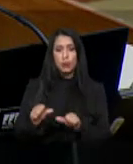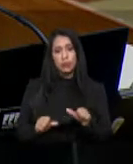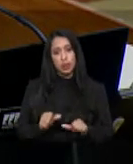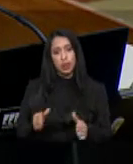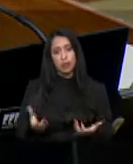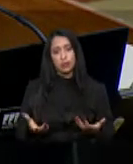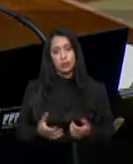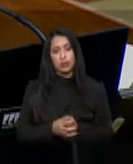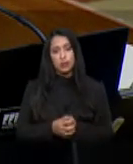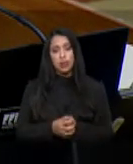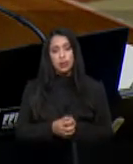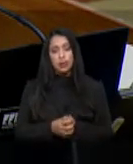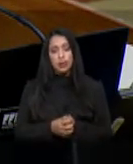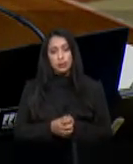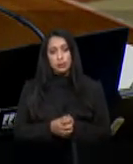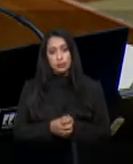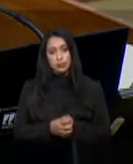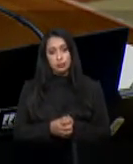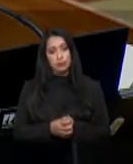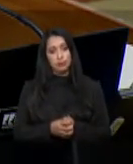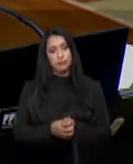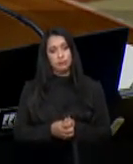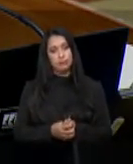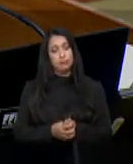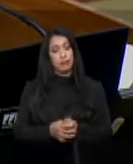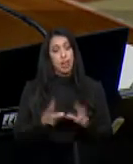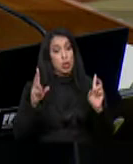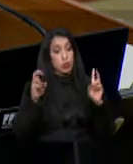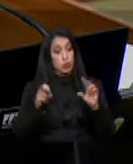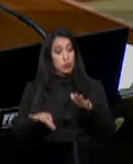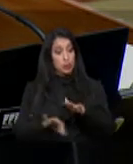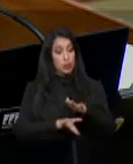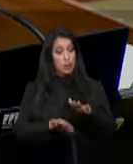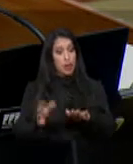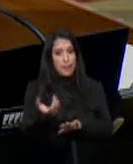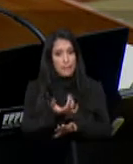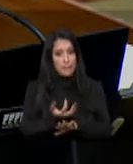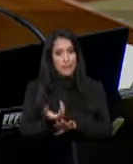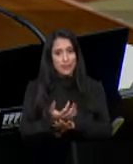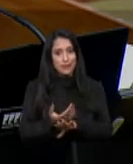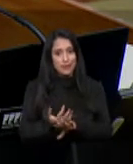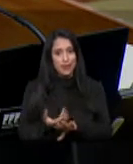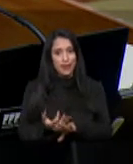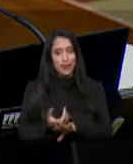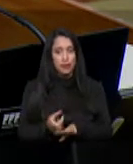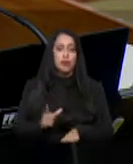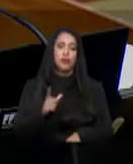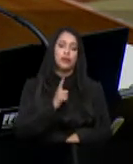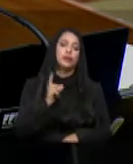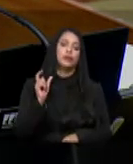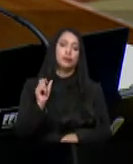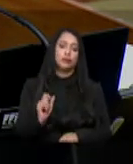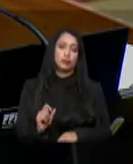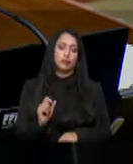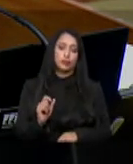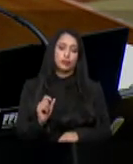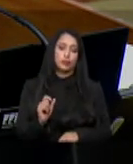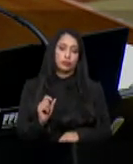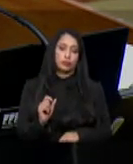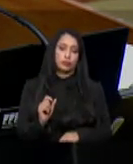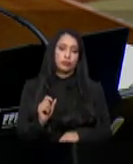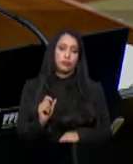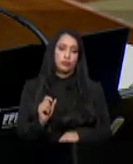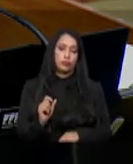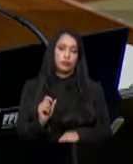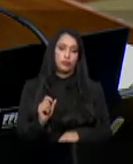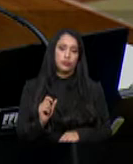extinto por lei. Aqui, na questão ambiental, além dos argumentos, dos